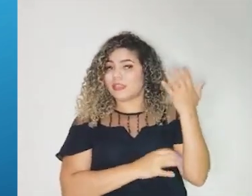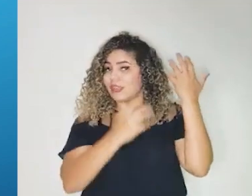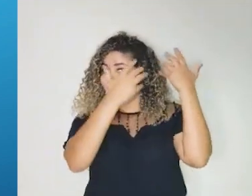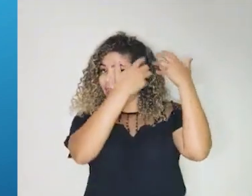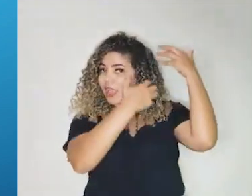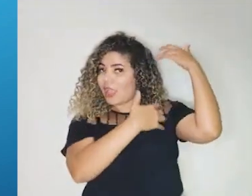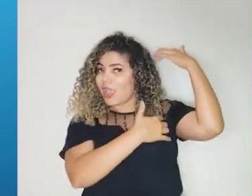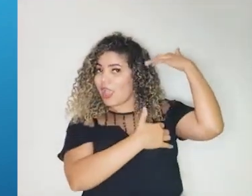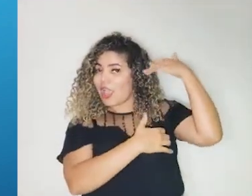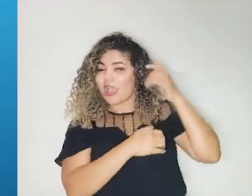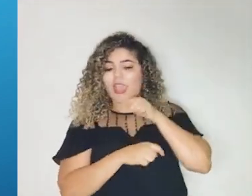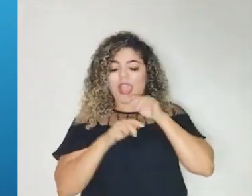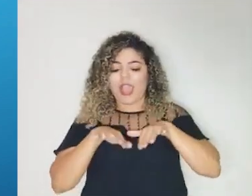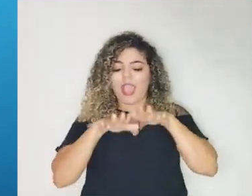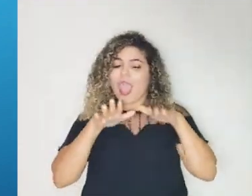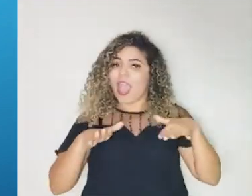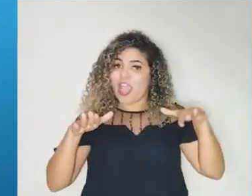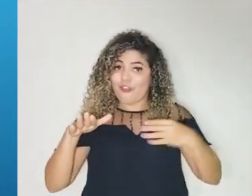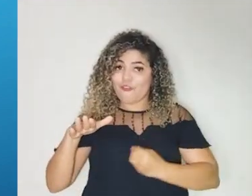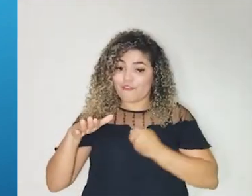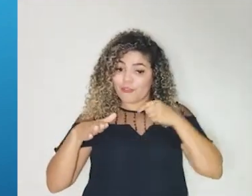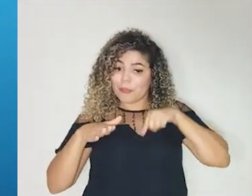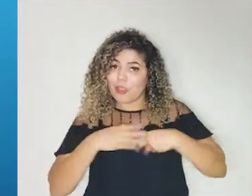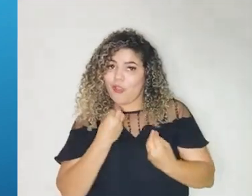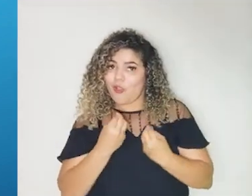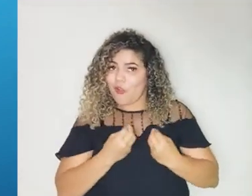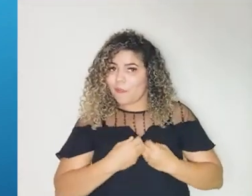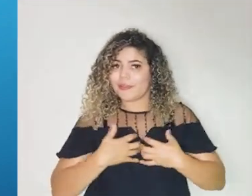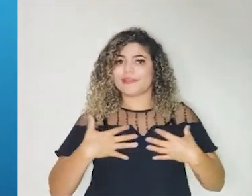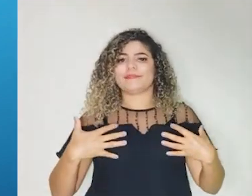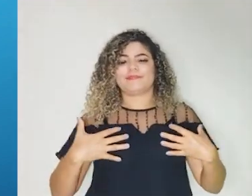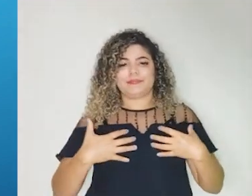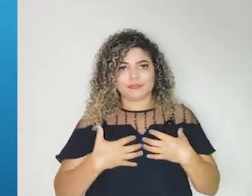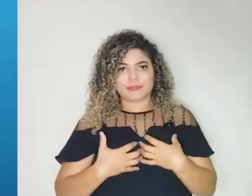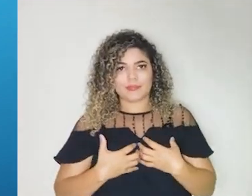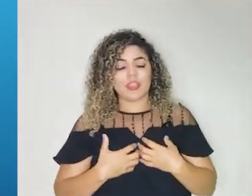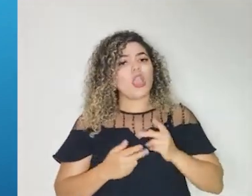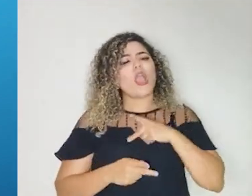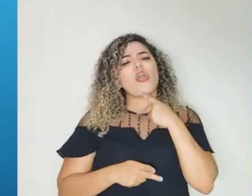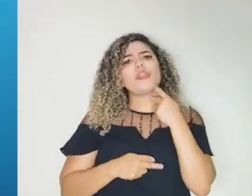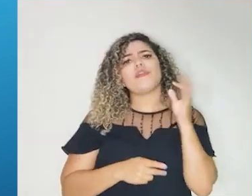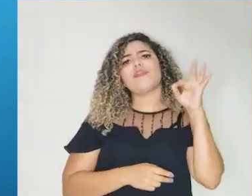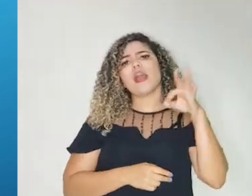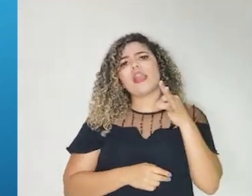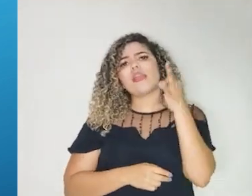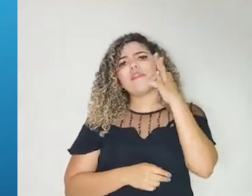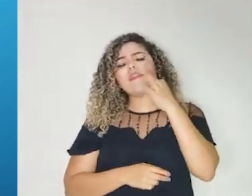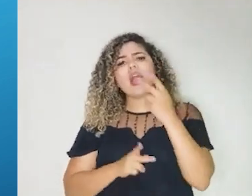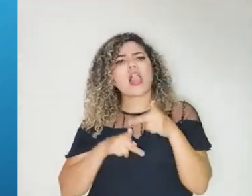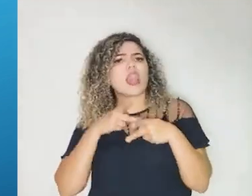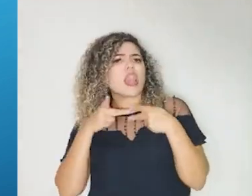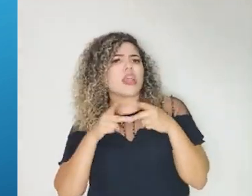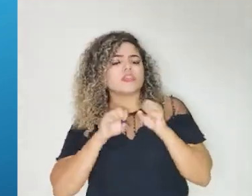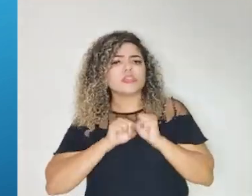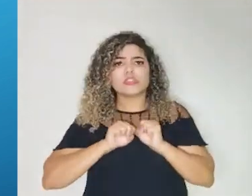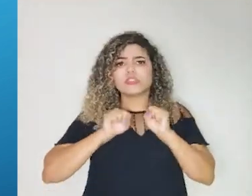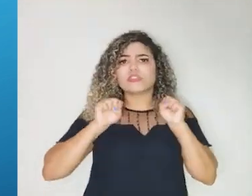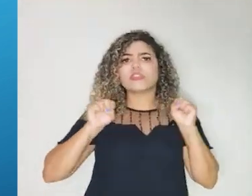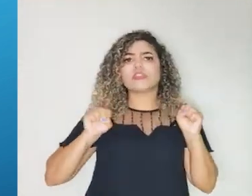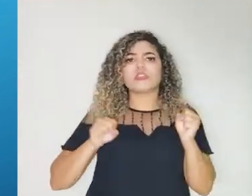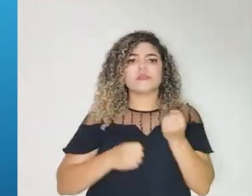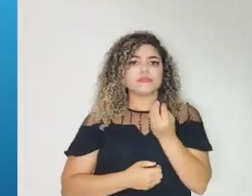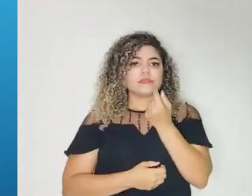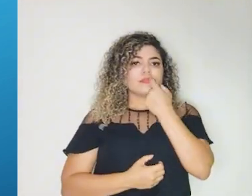através da água do mar. São animais marinhos na sua maioria. Quando eu falo em insetos, eu falo em traqueias, ou seja, esse sistema em que o